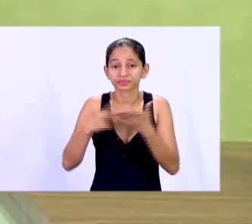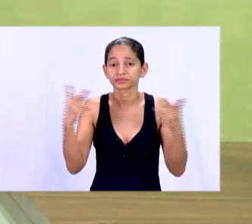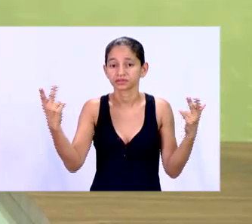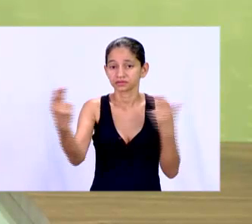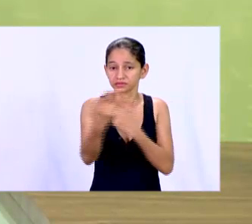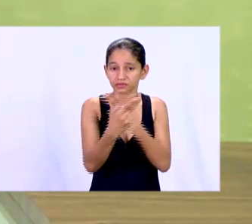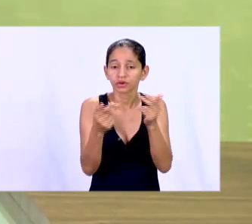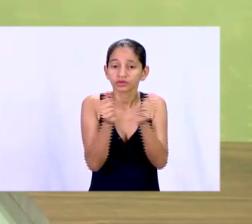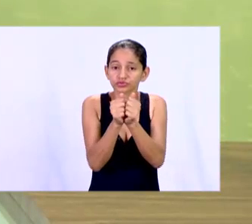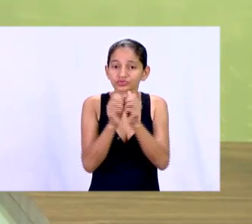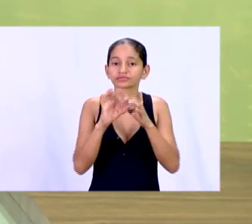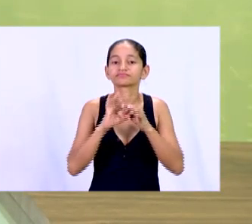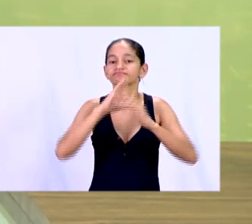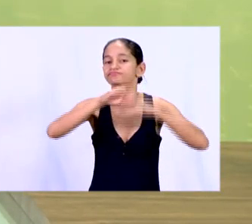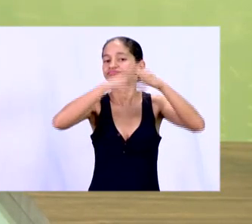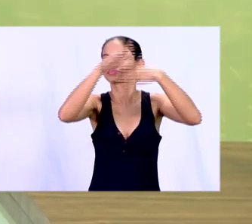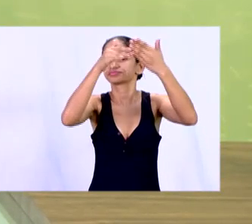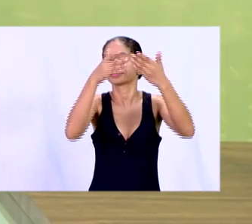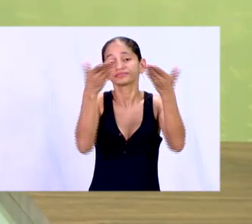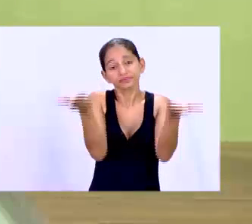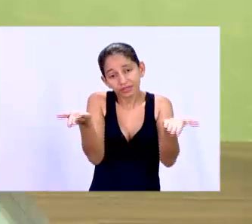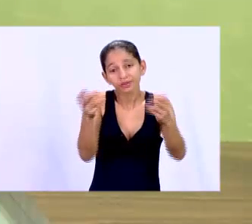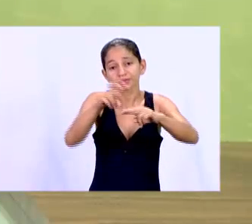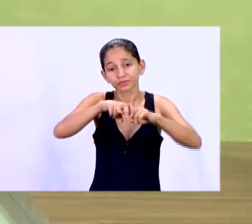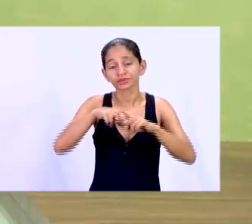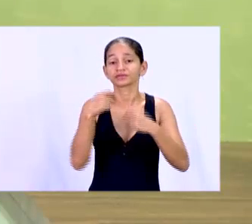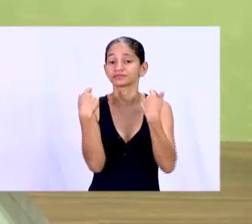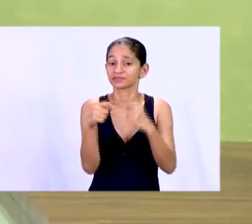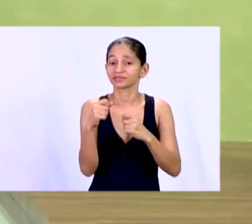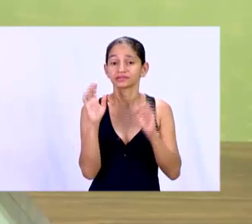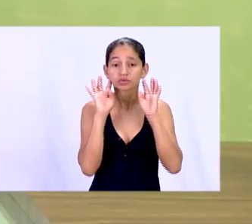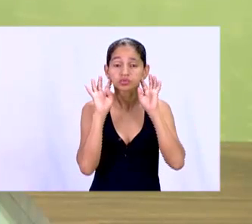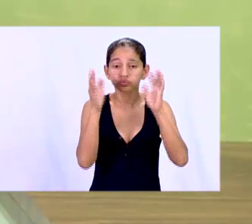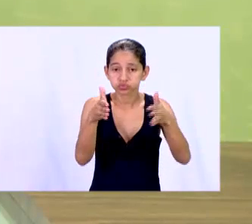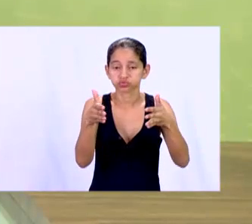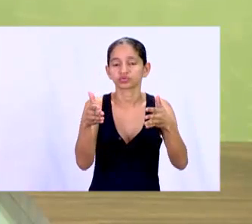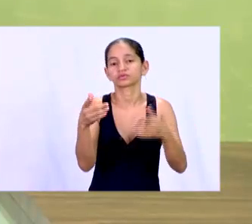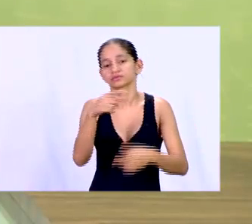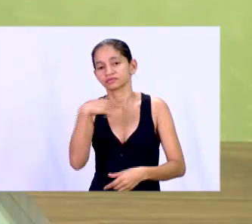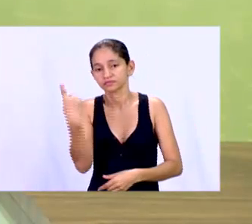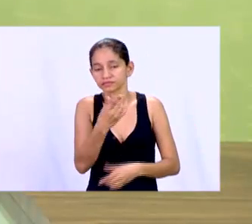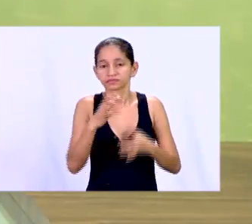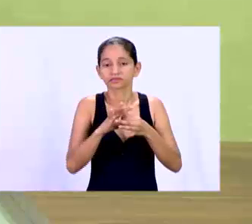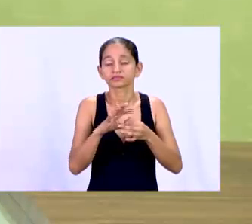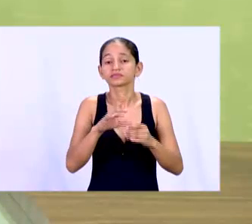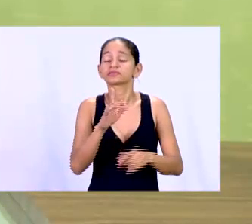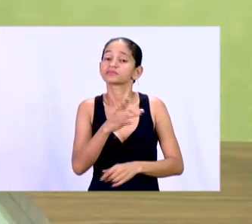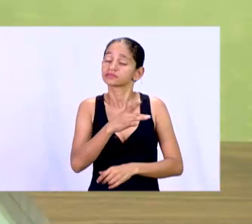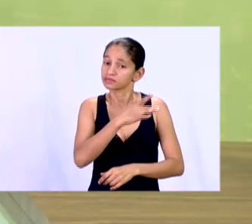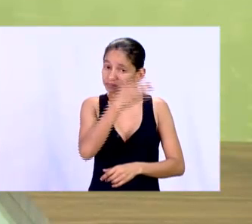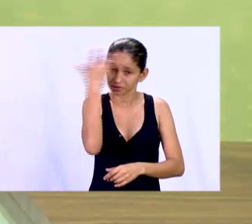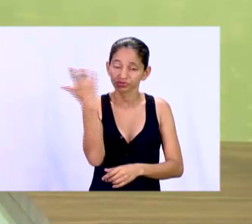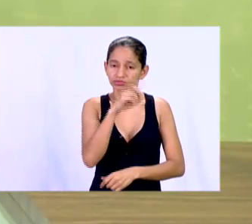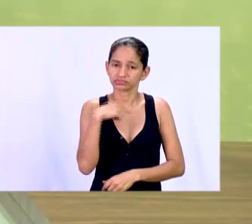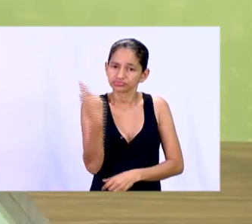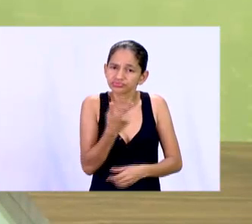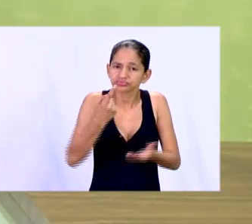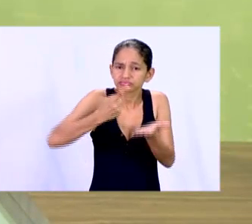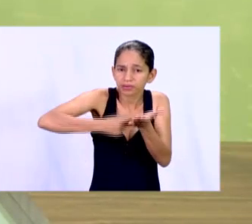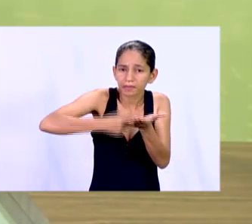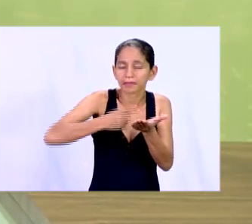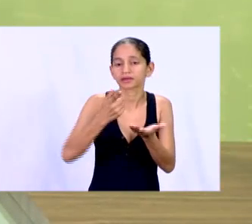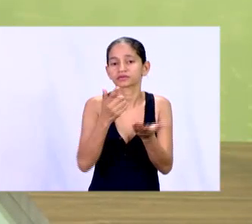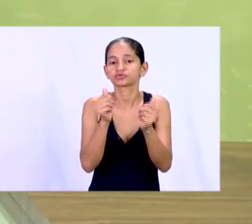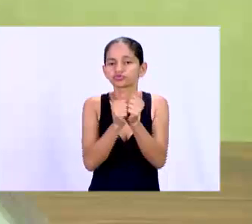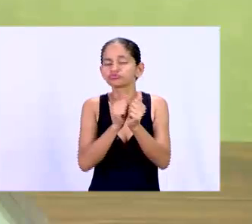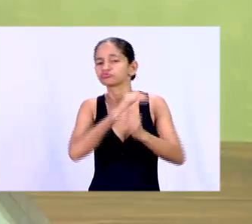com que ele possa crescer, ou seja, nós temos que abraçar a causa e, a partir disso, fazer com que a empresa cresça, fazer com que nós